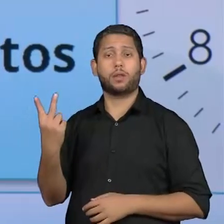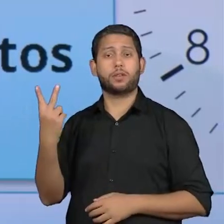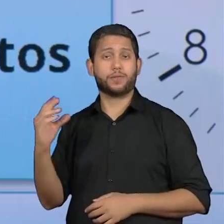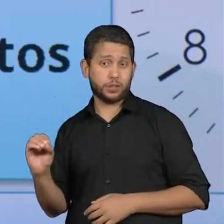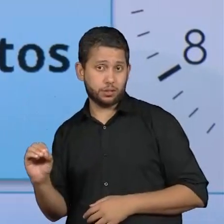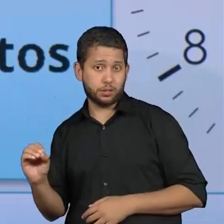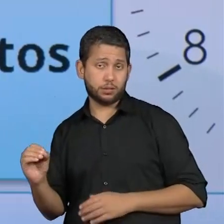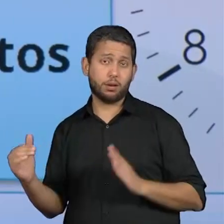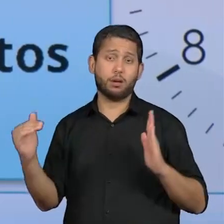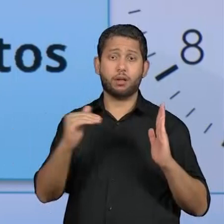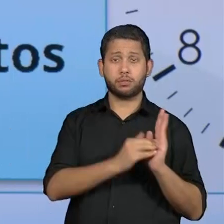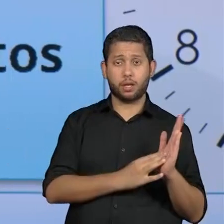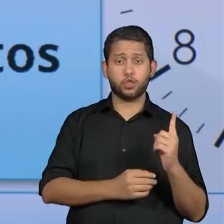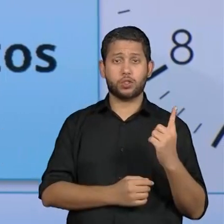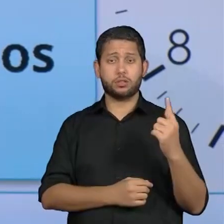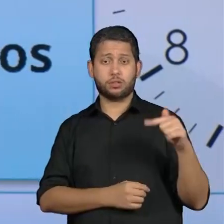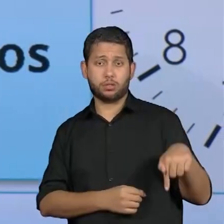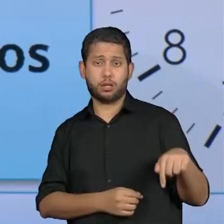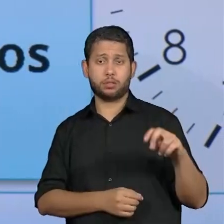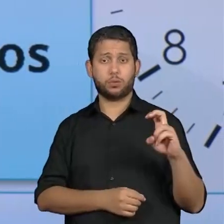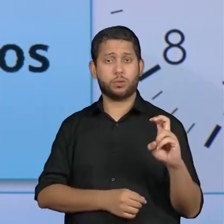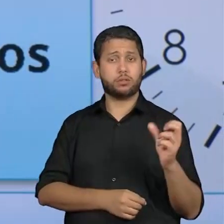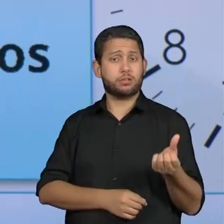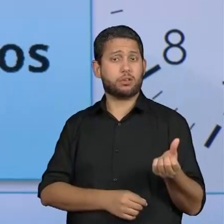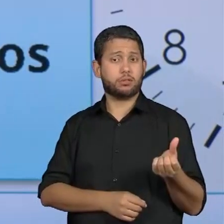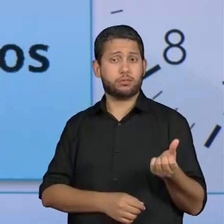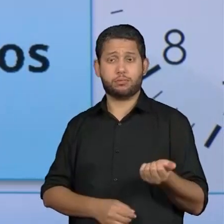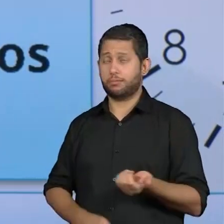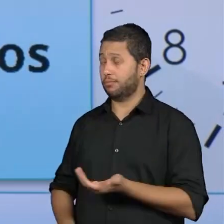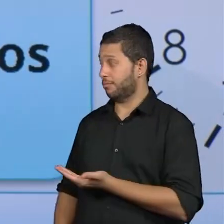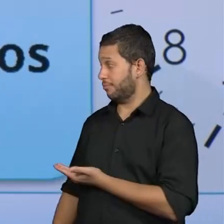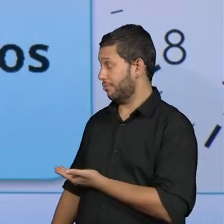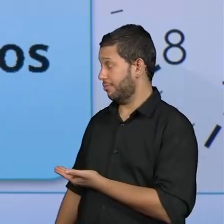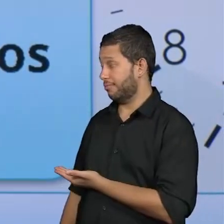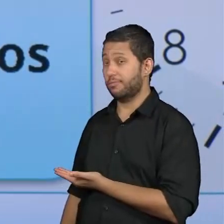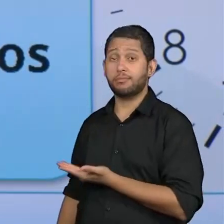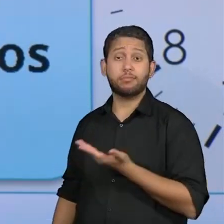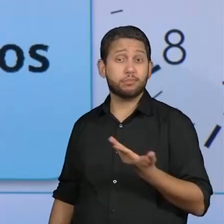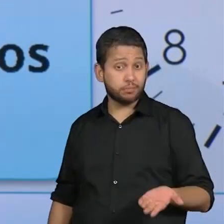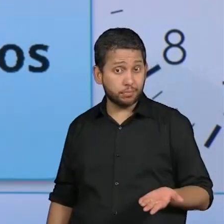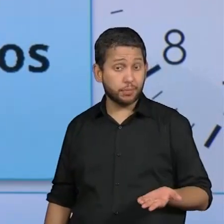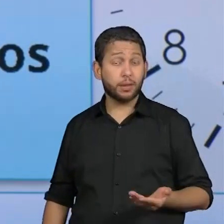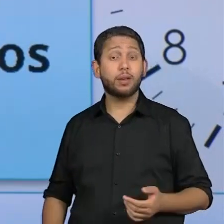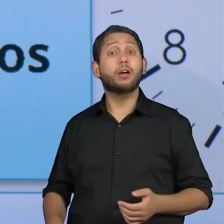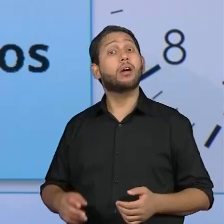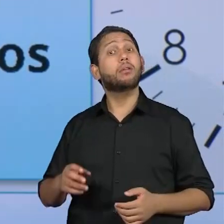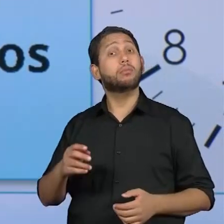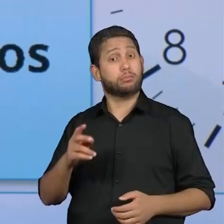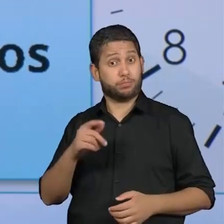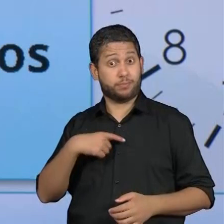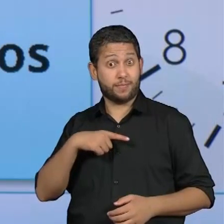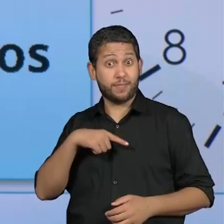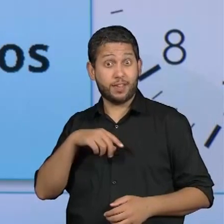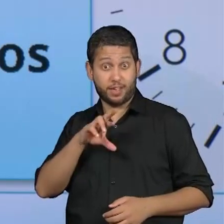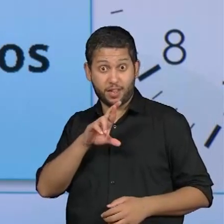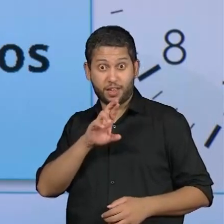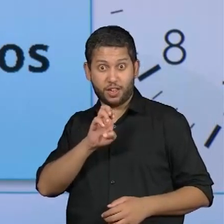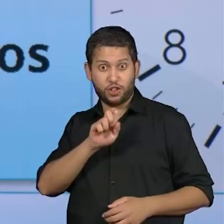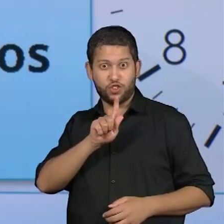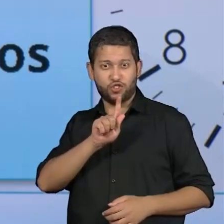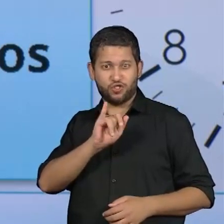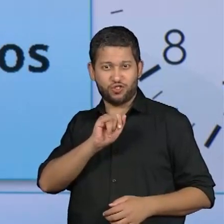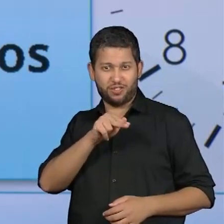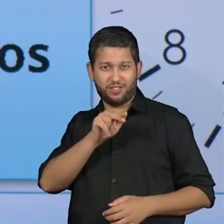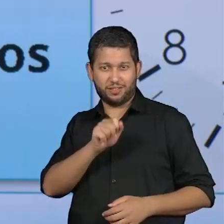17 horas e 56 minutos. Então, a Regina vai assistir o filme por 1 hora e 36